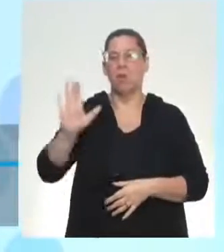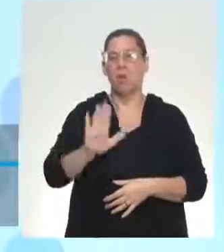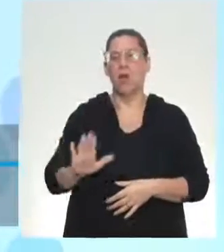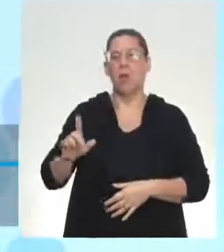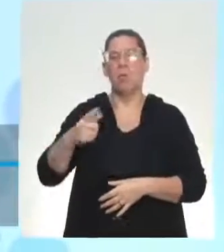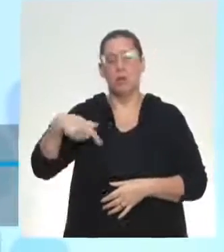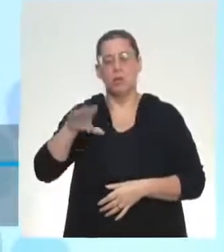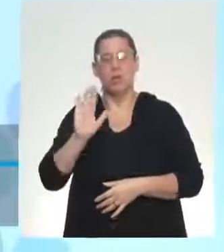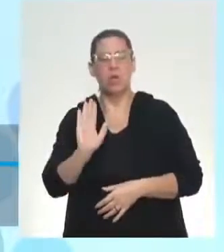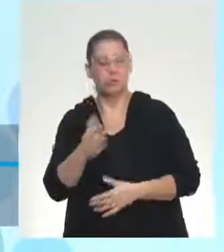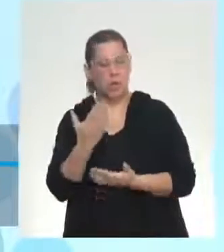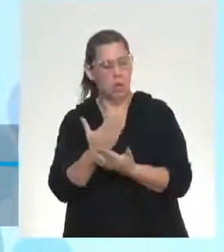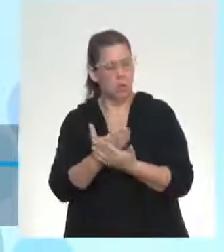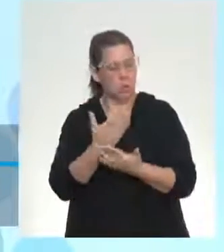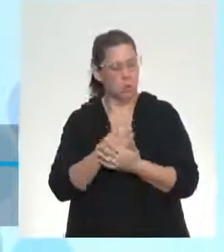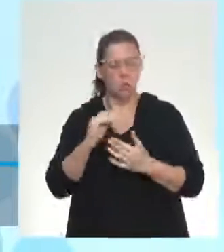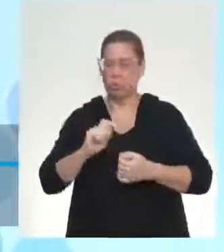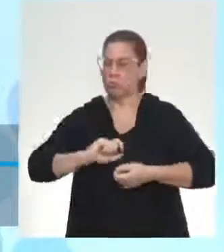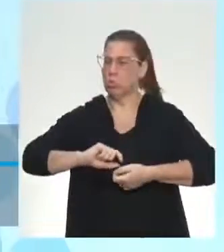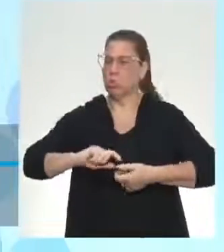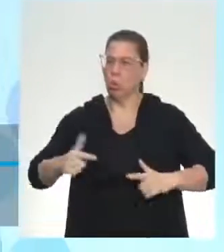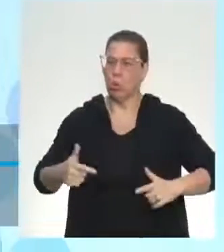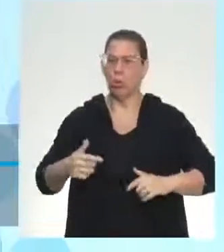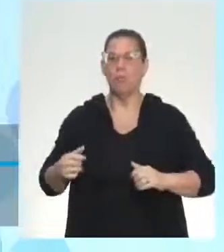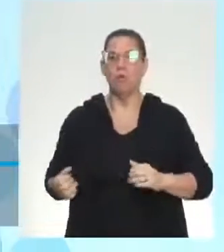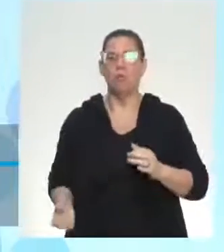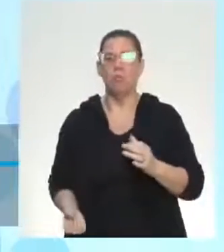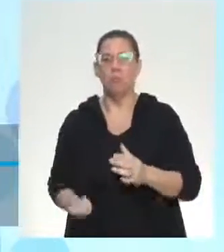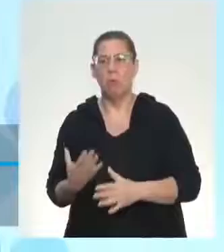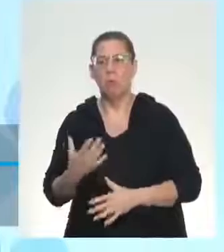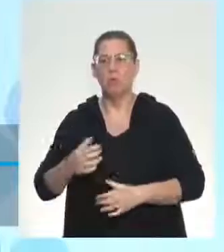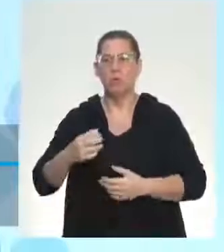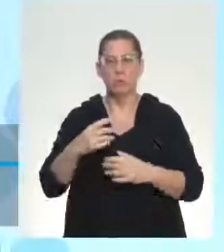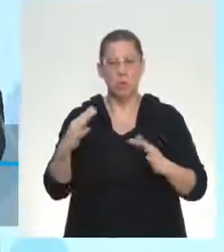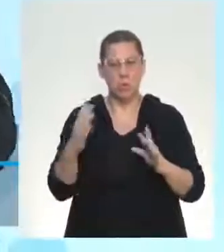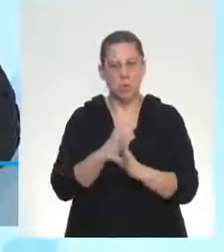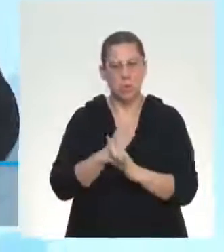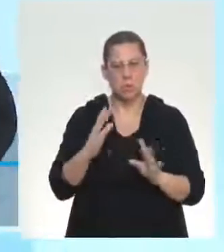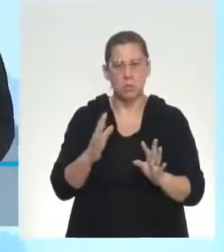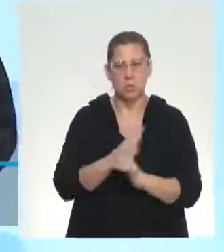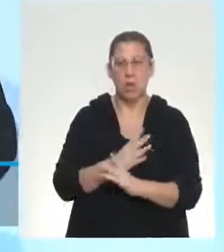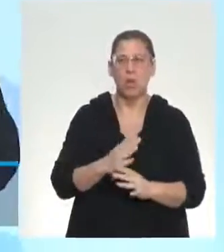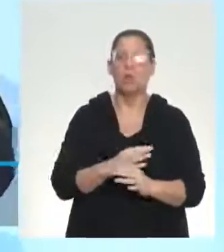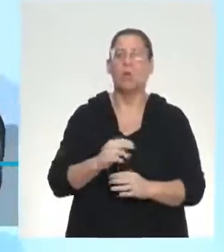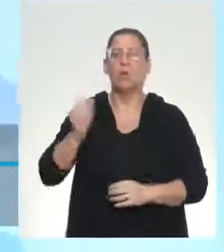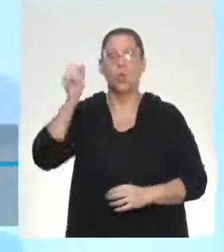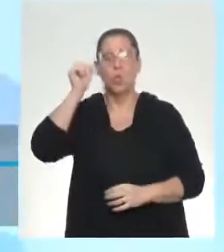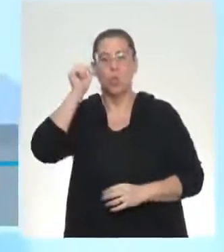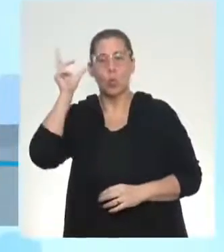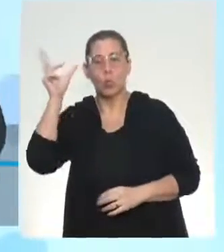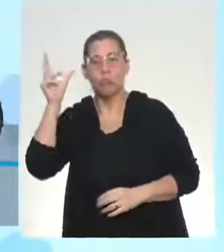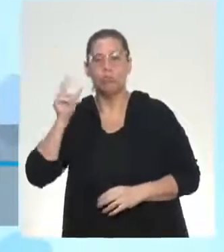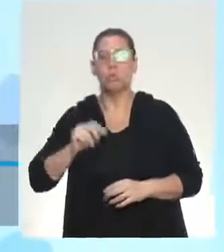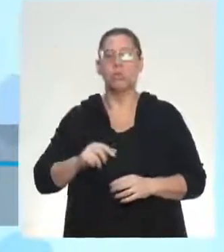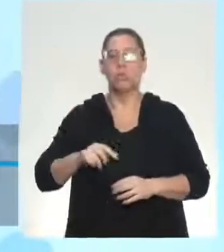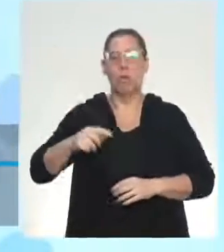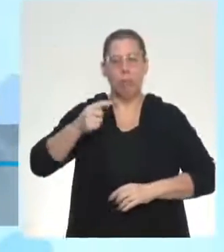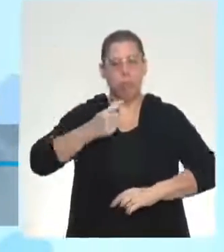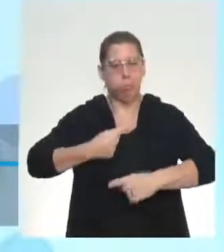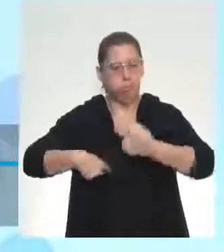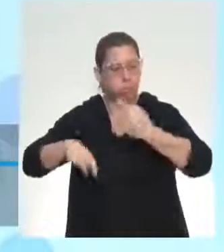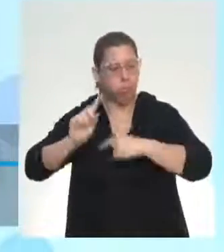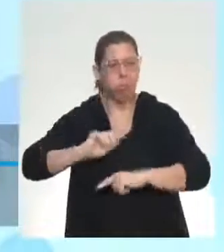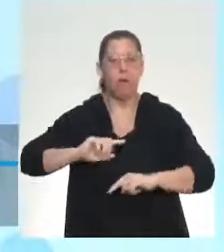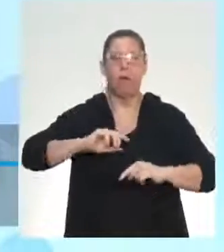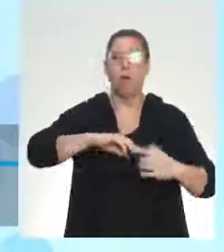aí toda a modernidade, o renascimento urbano, o renascimento cultural, a reforma